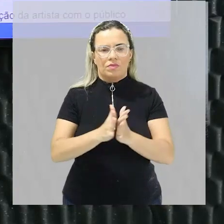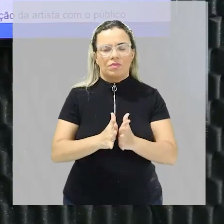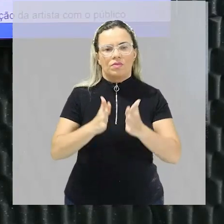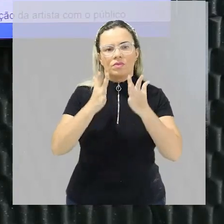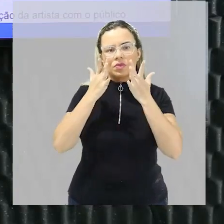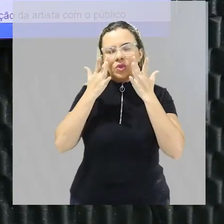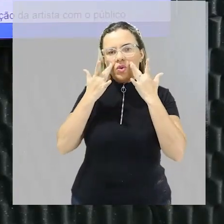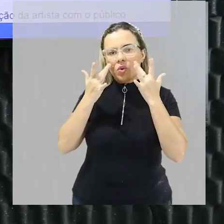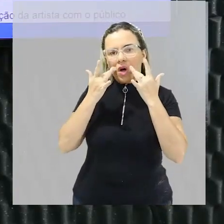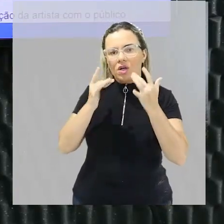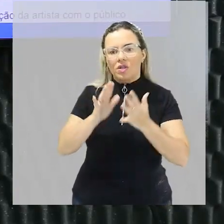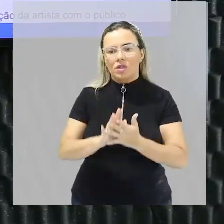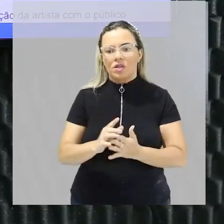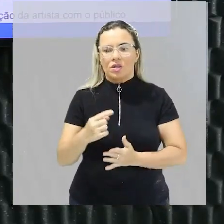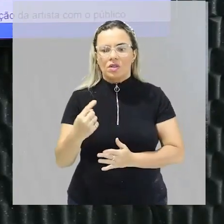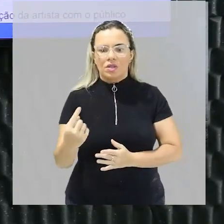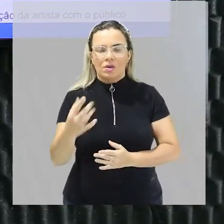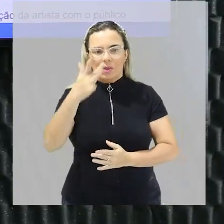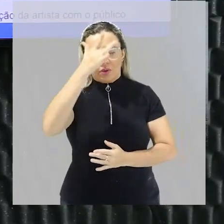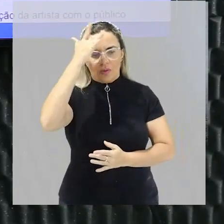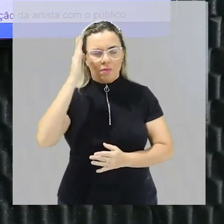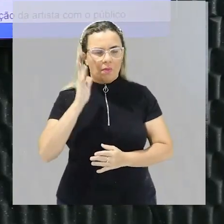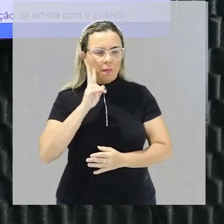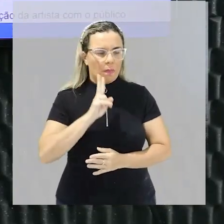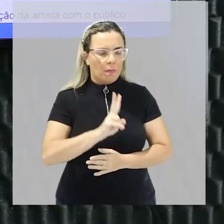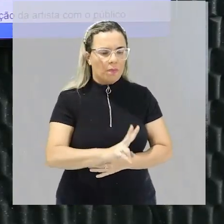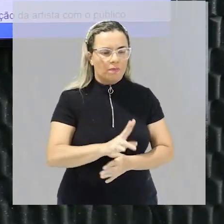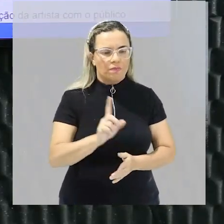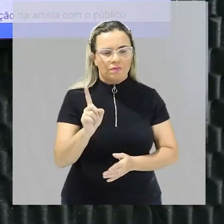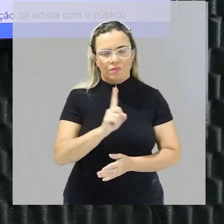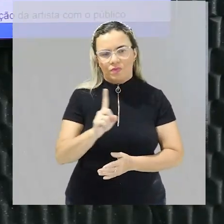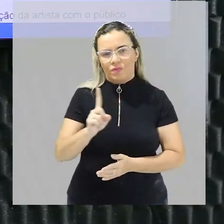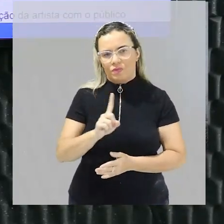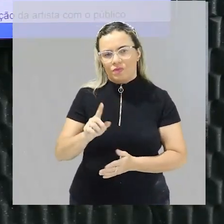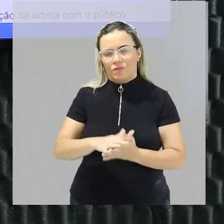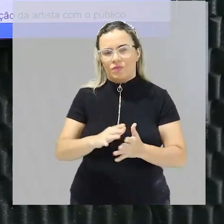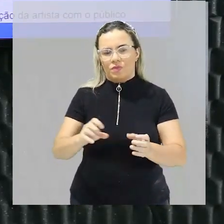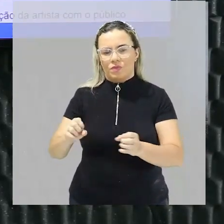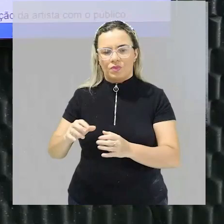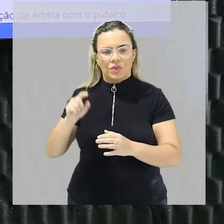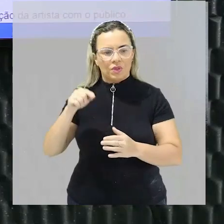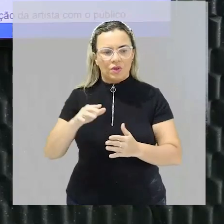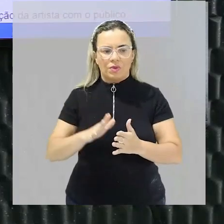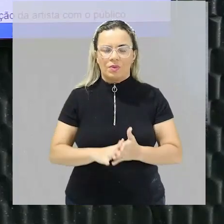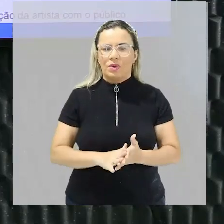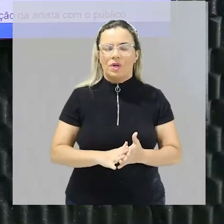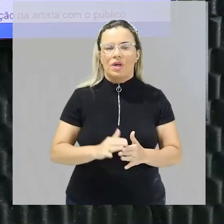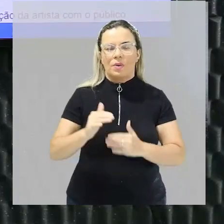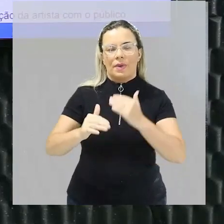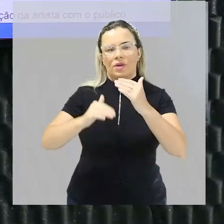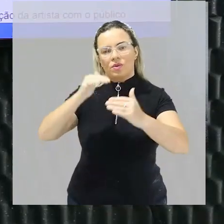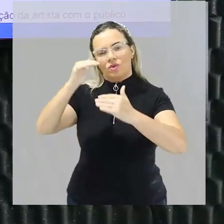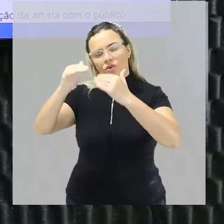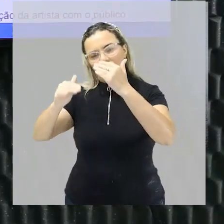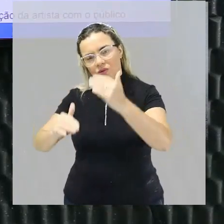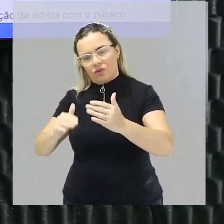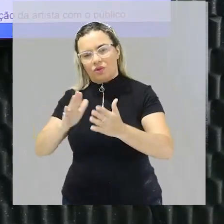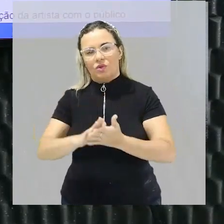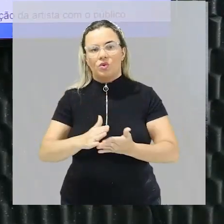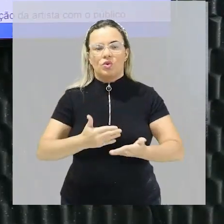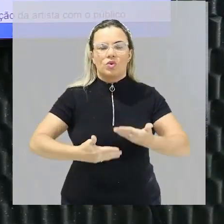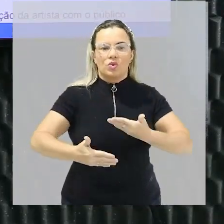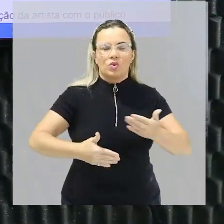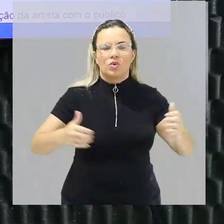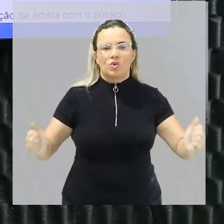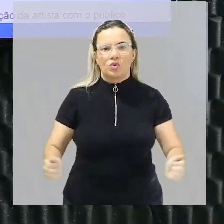de construção da obra de arte colaborativamente com os espectadores. Então, a letra A